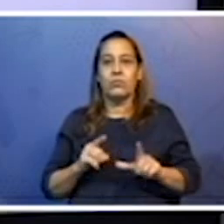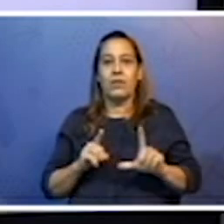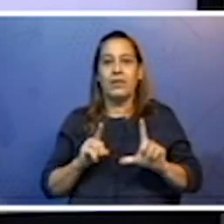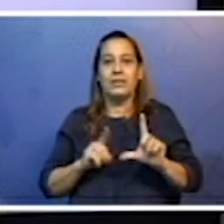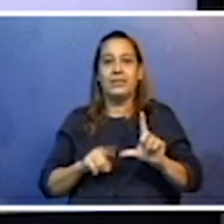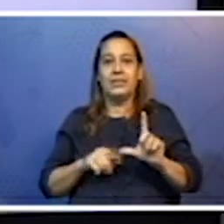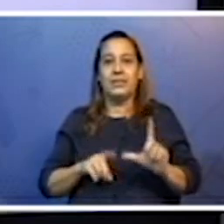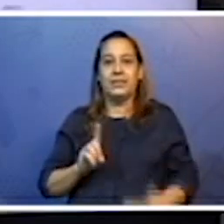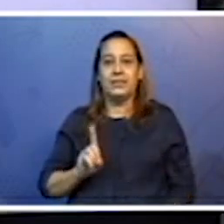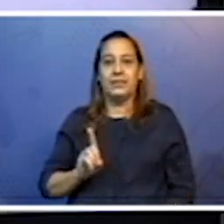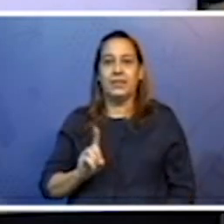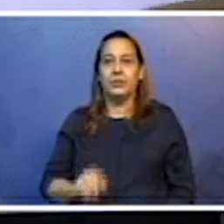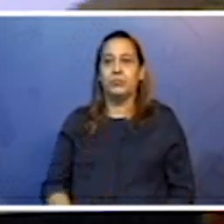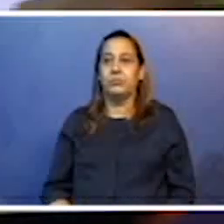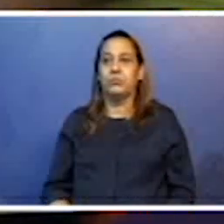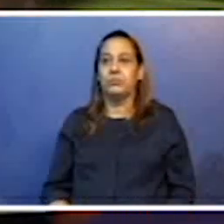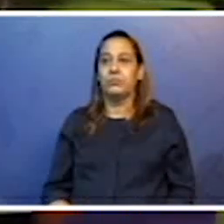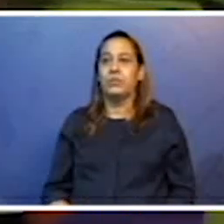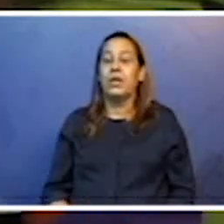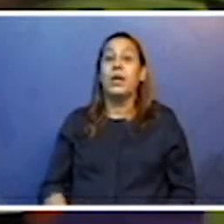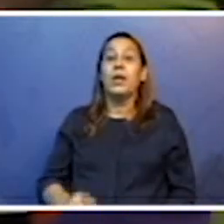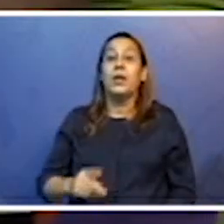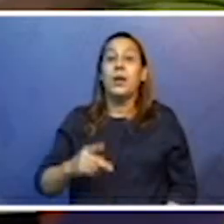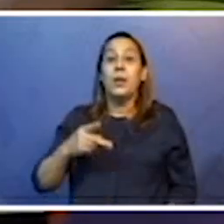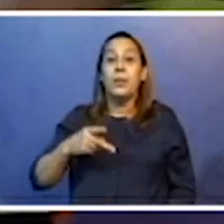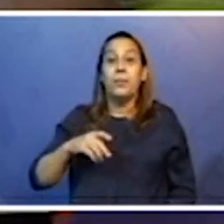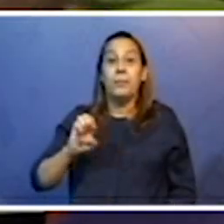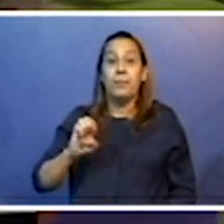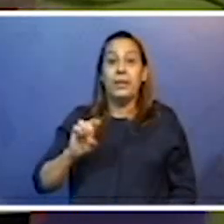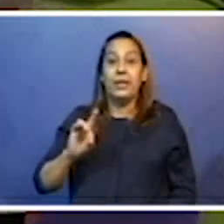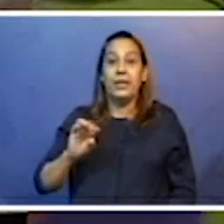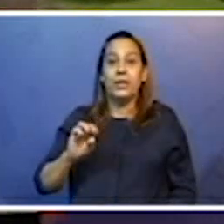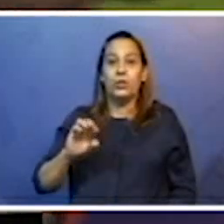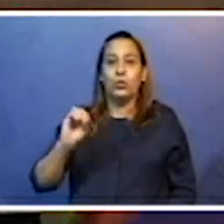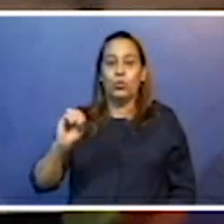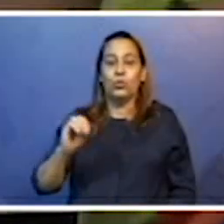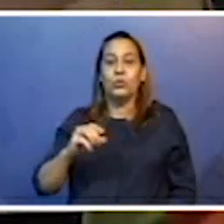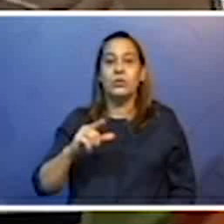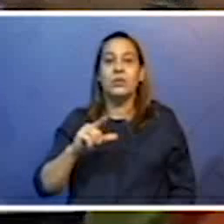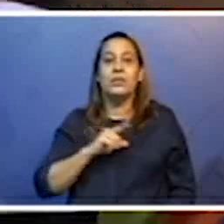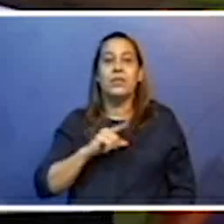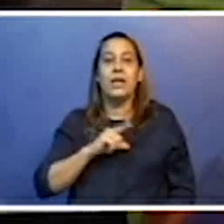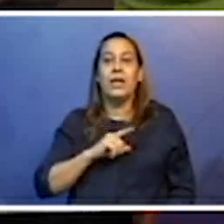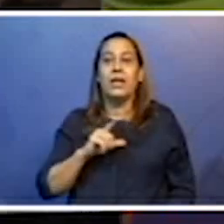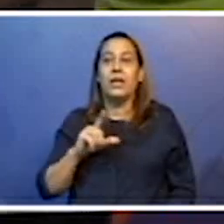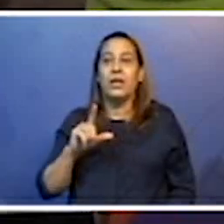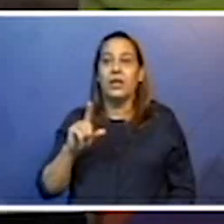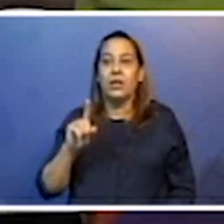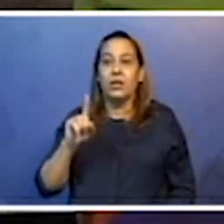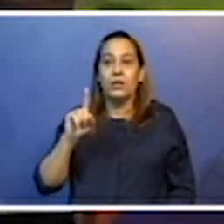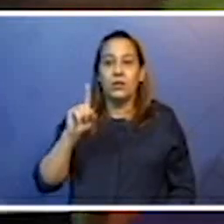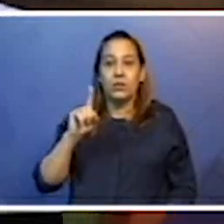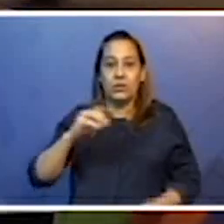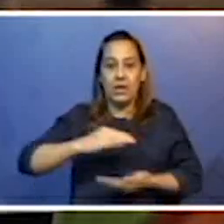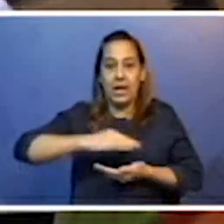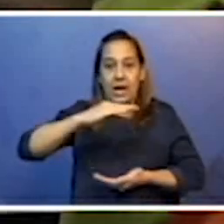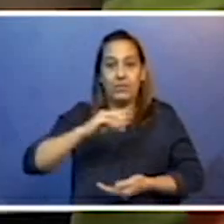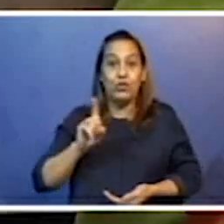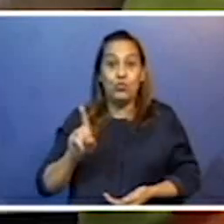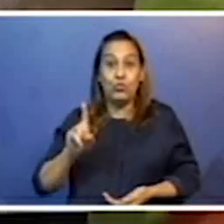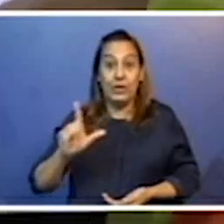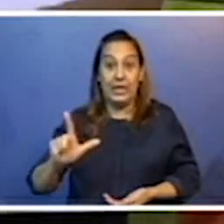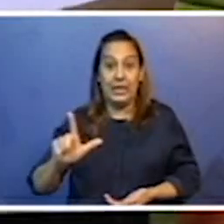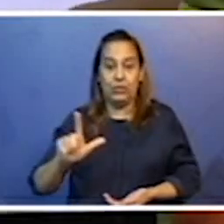Vamos lá, estamos terminando. Se Pedro tivesse somente 1 litro, ele não tem esse grandão, ele vai ter que